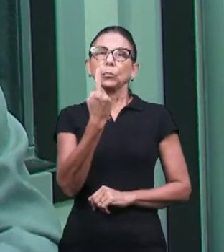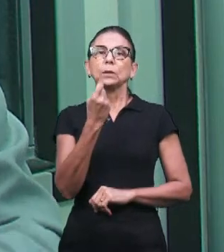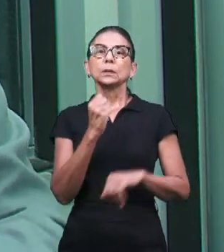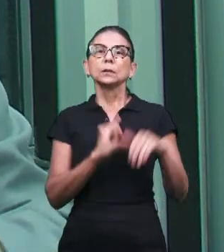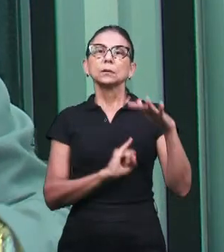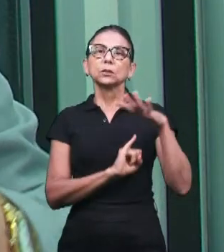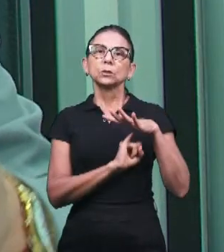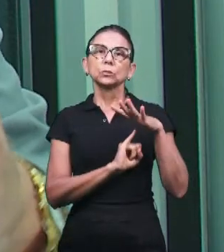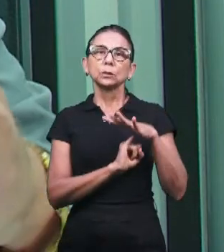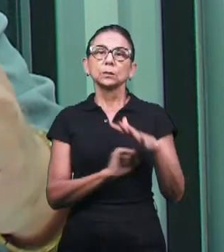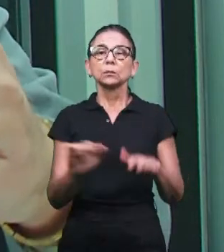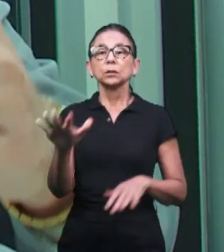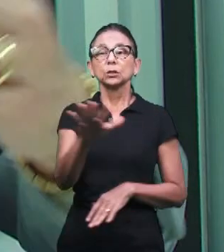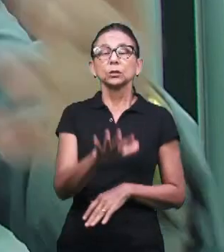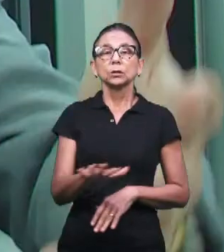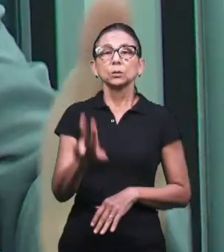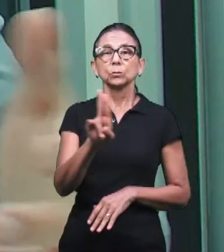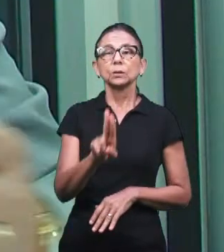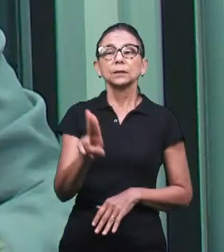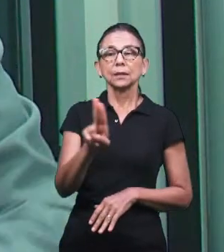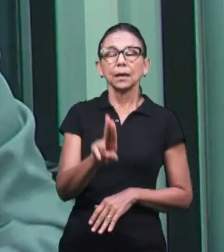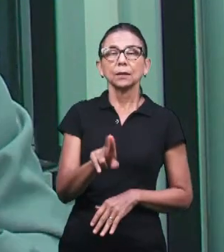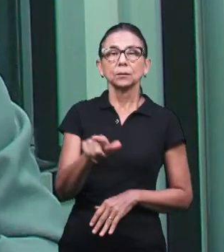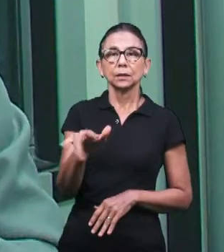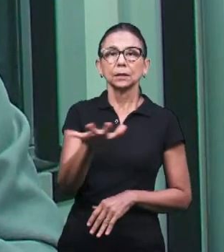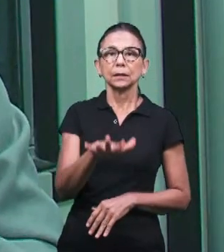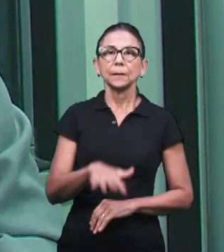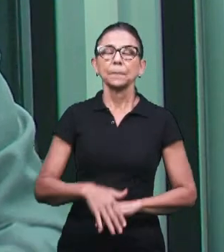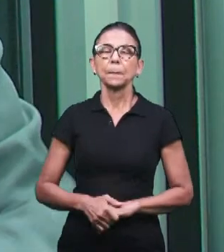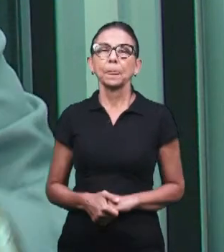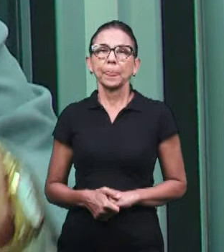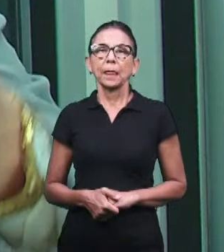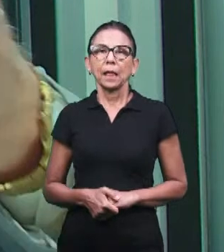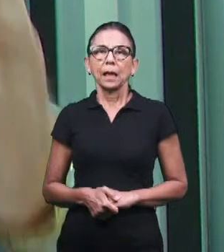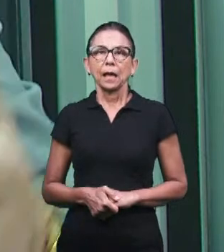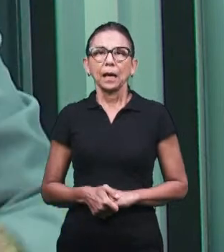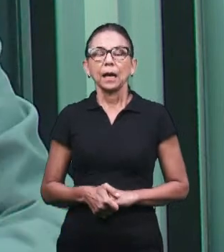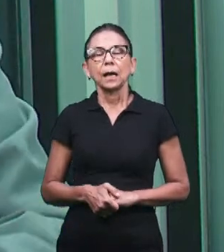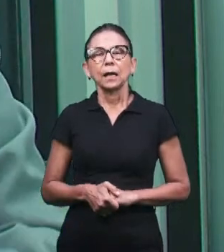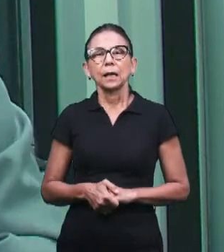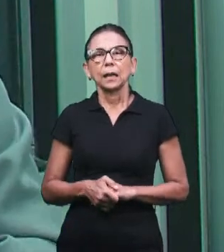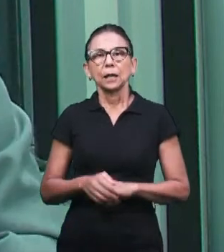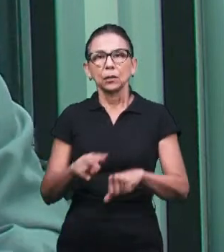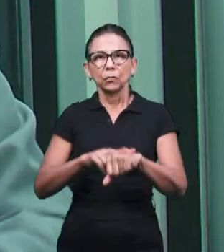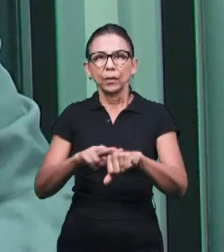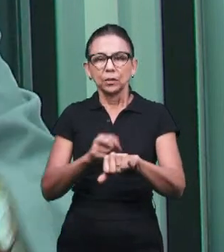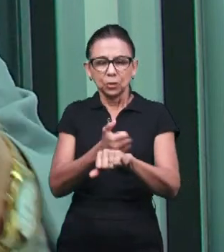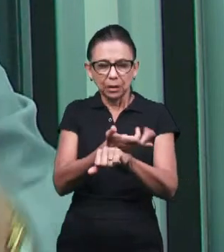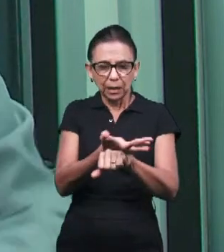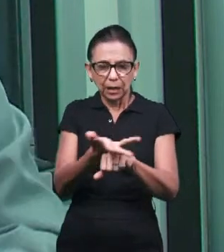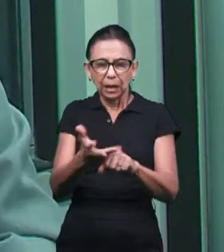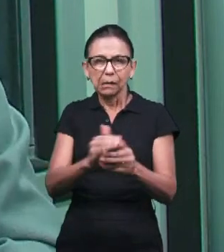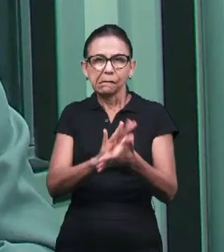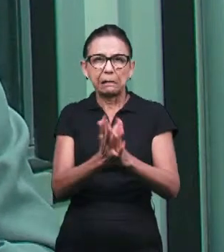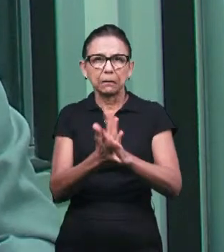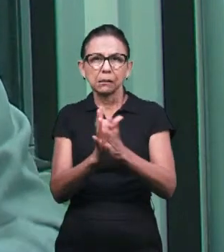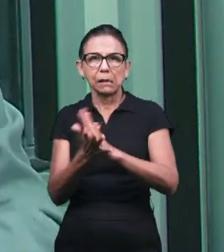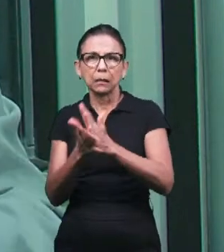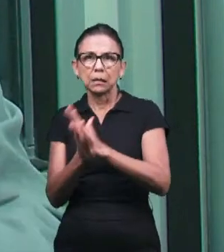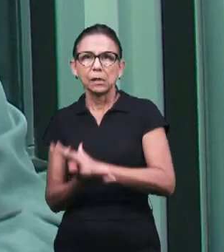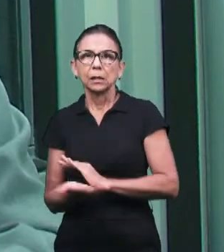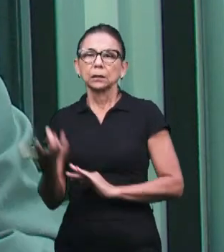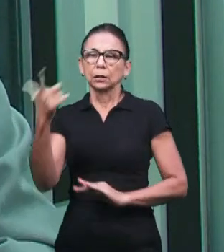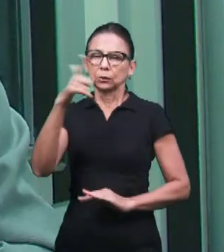espaço, e depois replantamos a grama que foi amassada, consertamos os canteiros, fizemos o trabalho de alvenaria